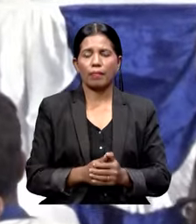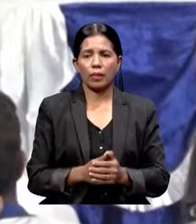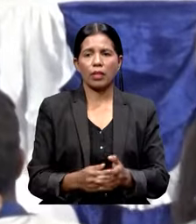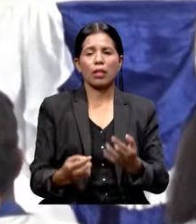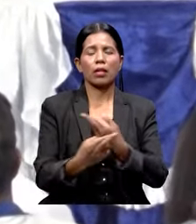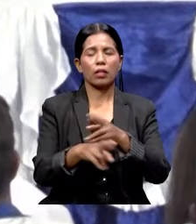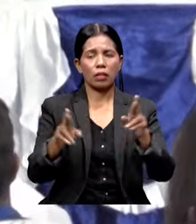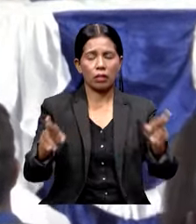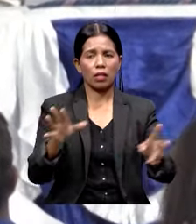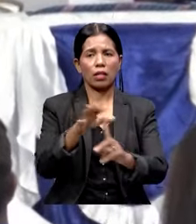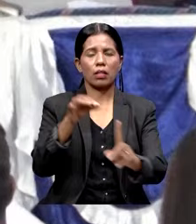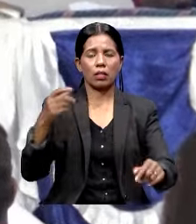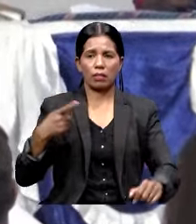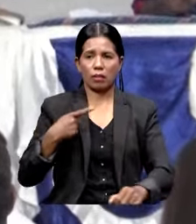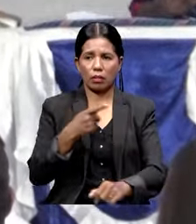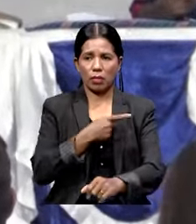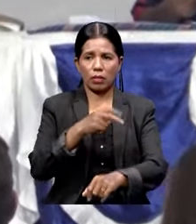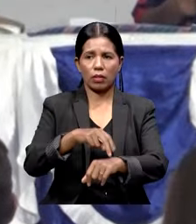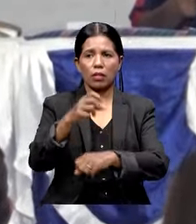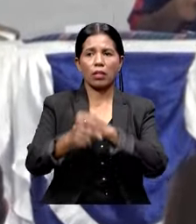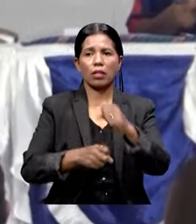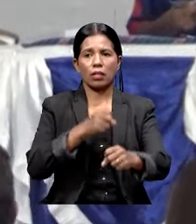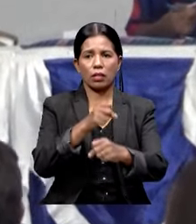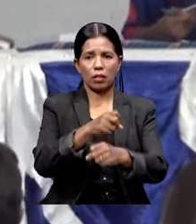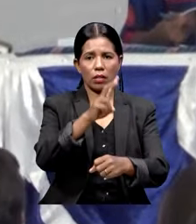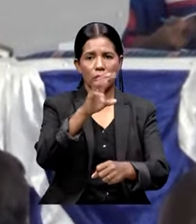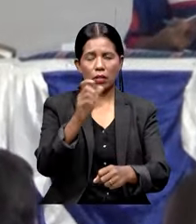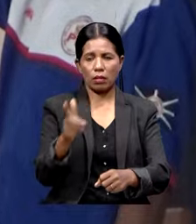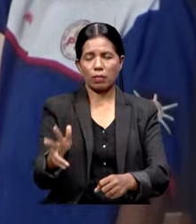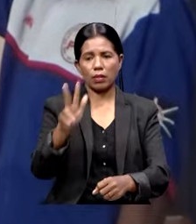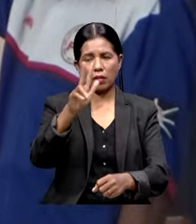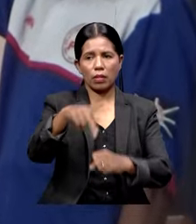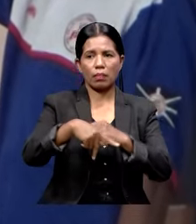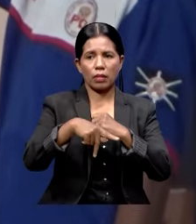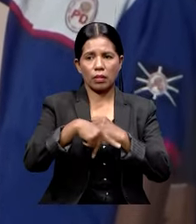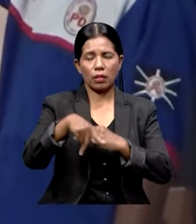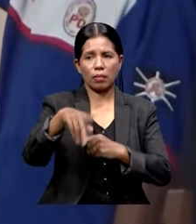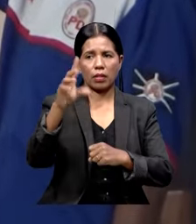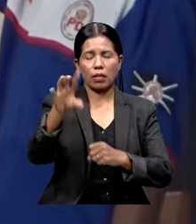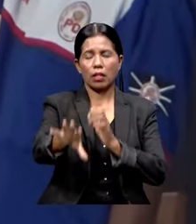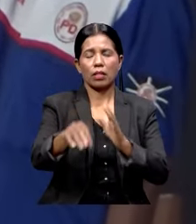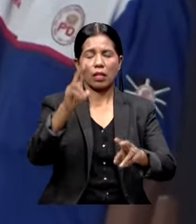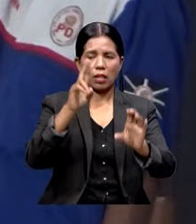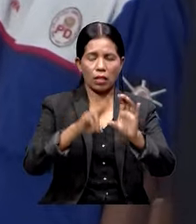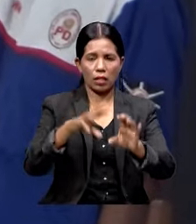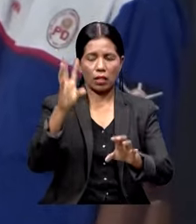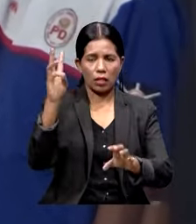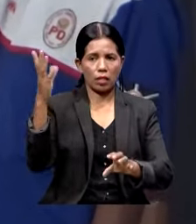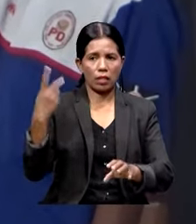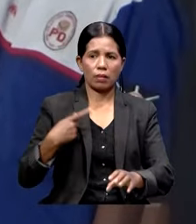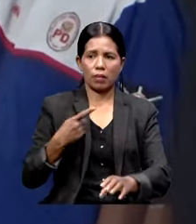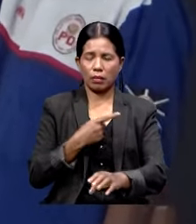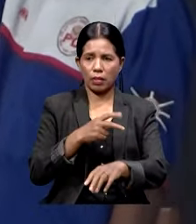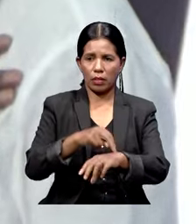Resultado e a eleição parlamentar tina rin rua Ronaldo Recin Tolune, Partido Democrático retan cadeira ne e a Parlamento